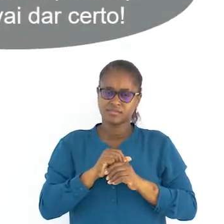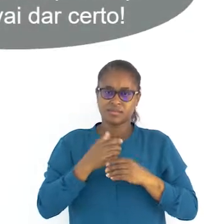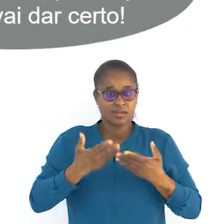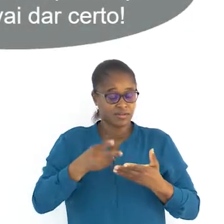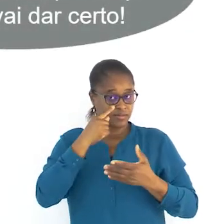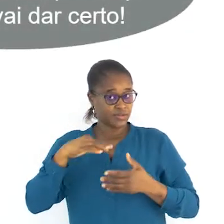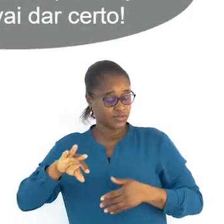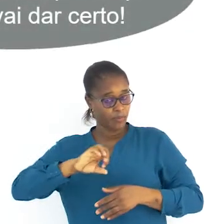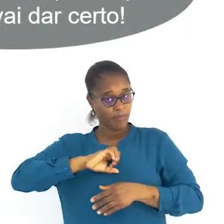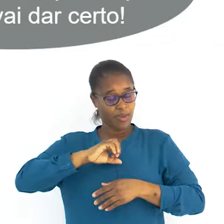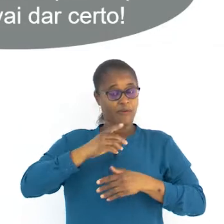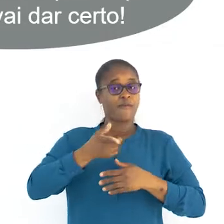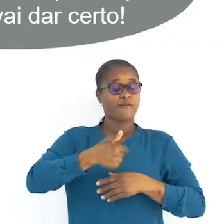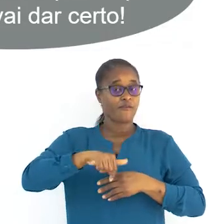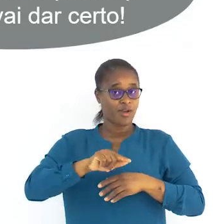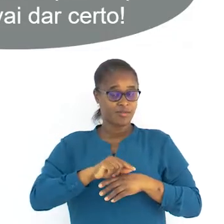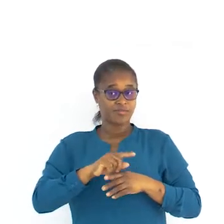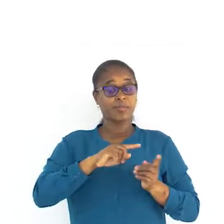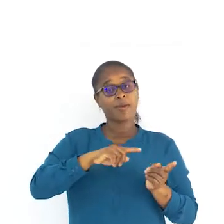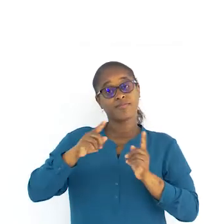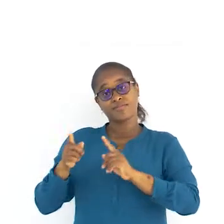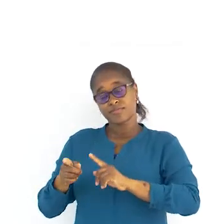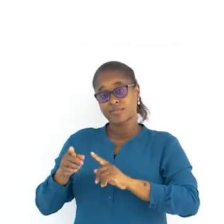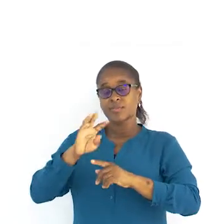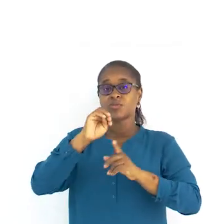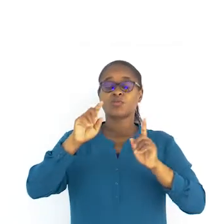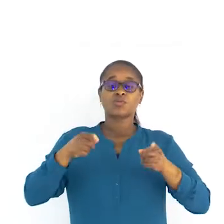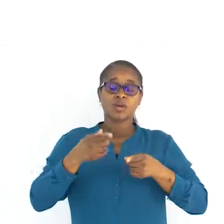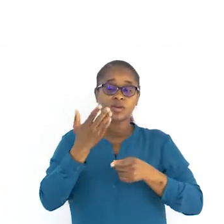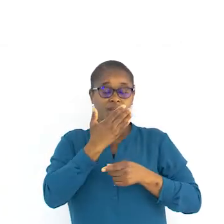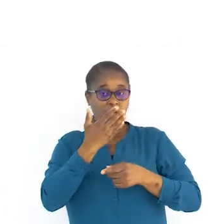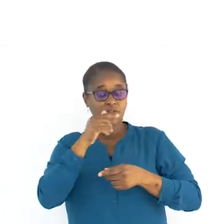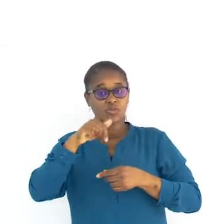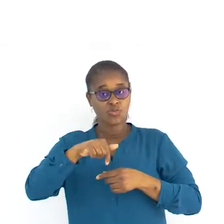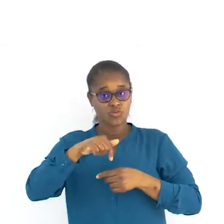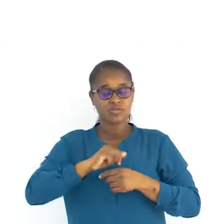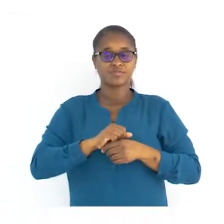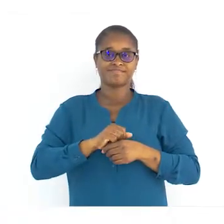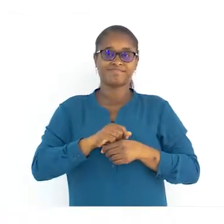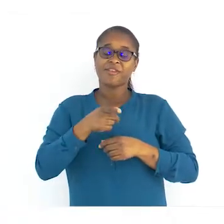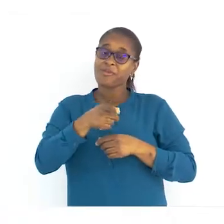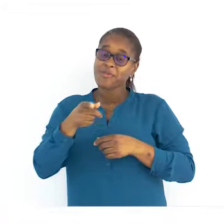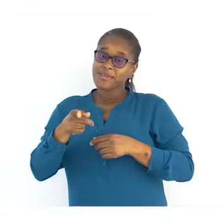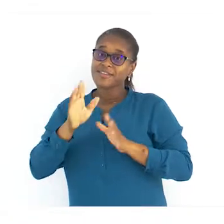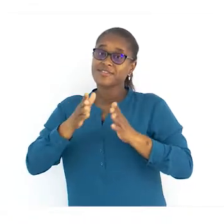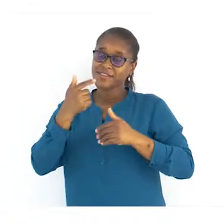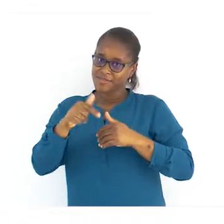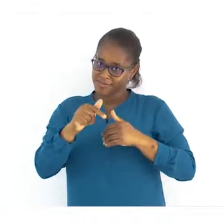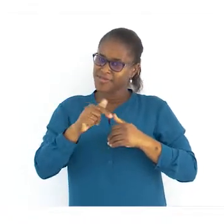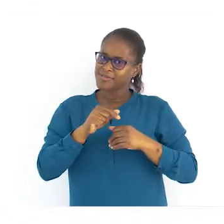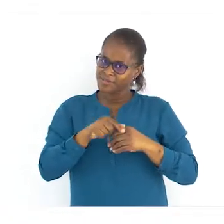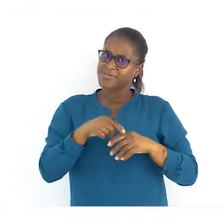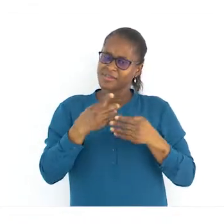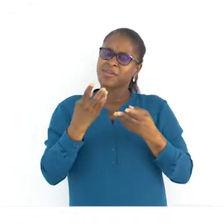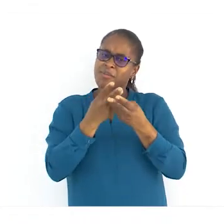meus meninos, vamos passar para o sumário da aula de hoje. Ao que tudo indica, já têm motivos